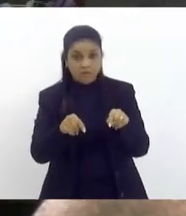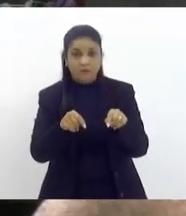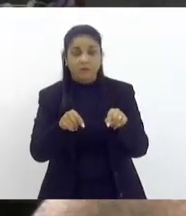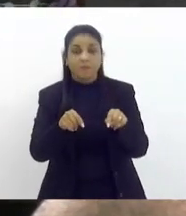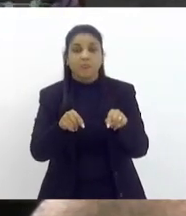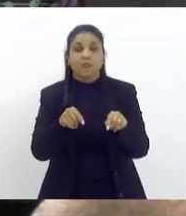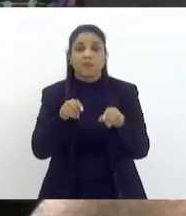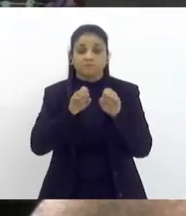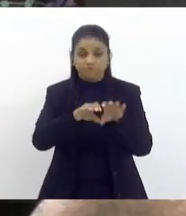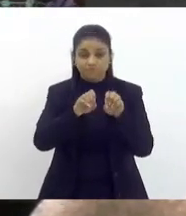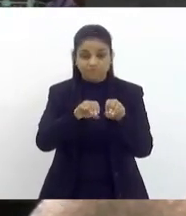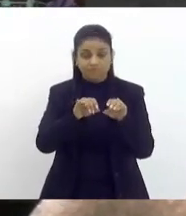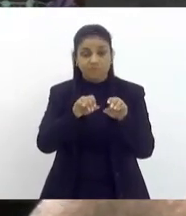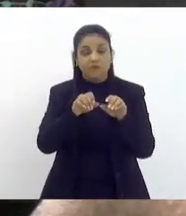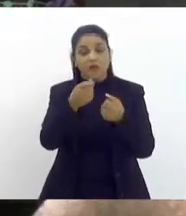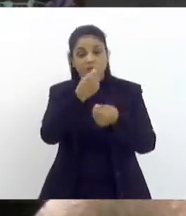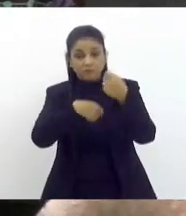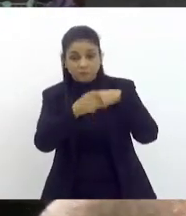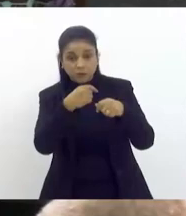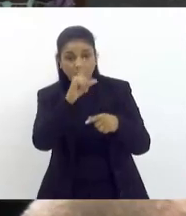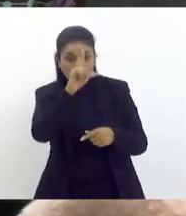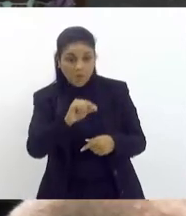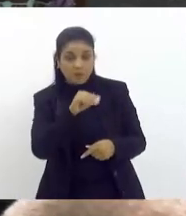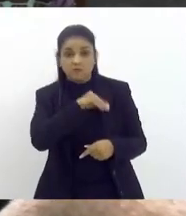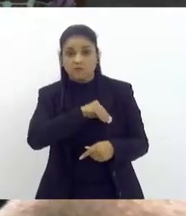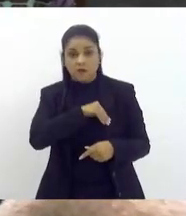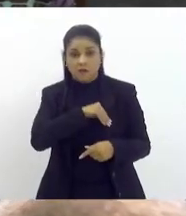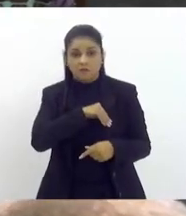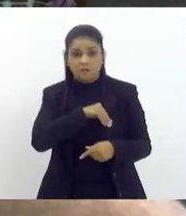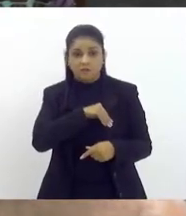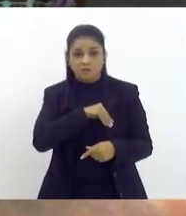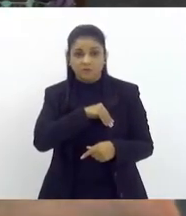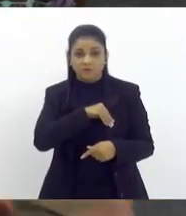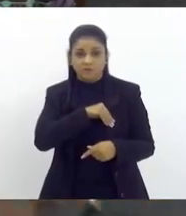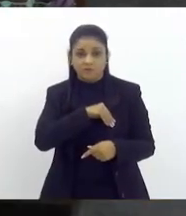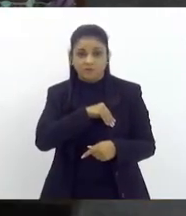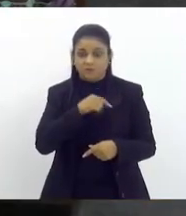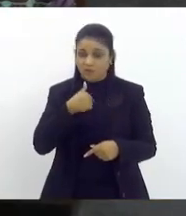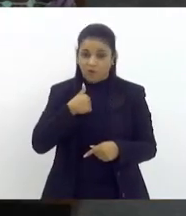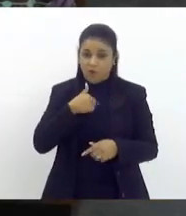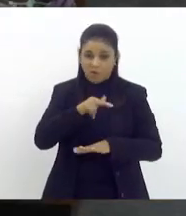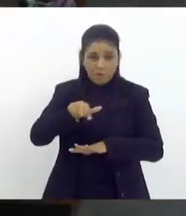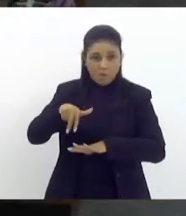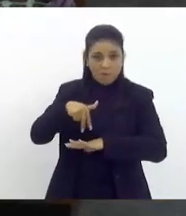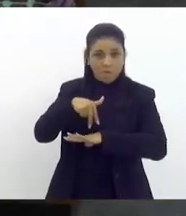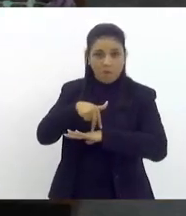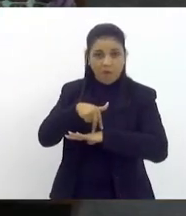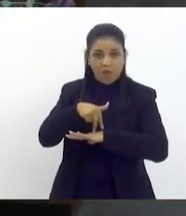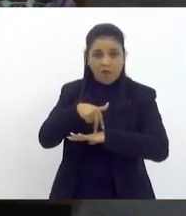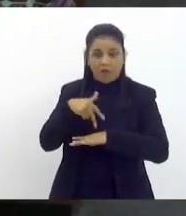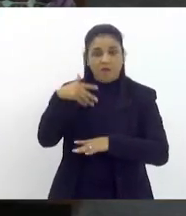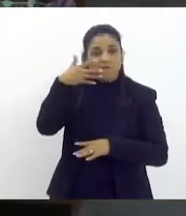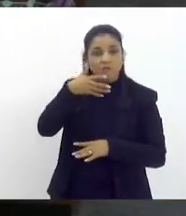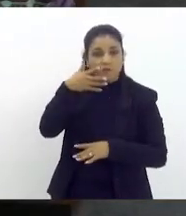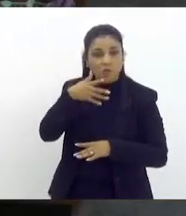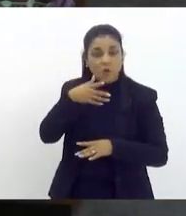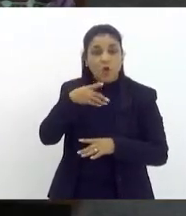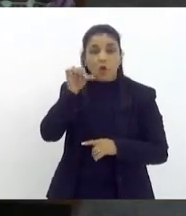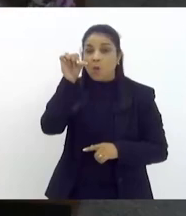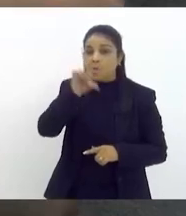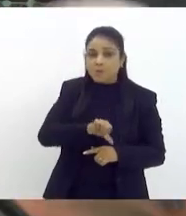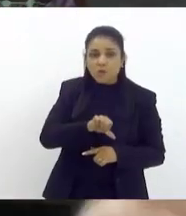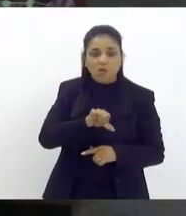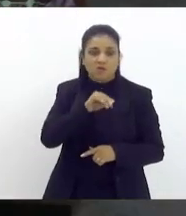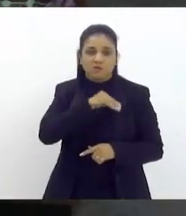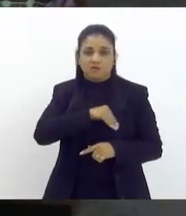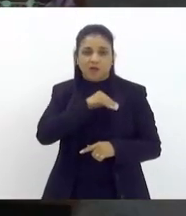que recebe menos do que um salário mínimo quem falou foi oposição Ninguém chegou aqui e falou que o pior salário que o professor recebe no